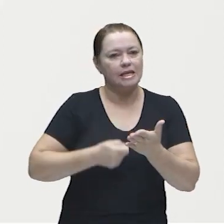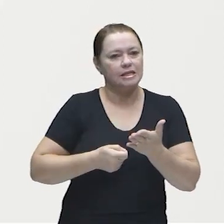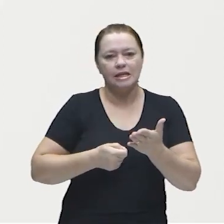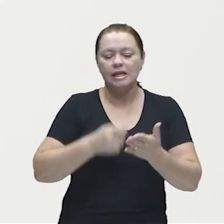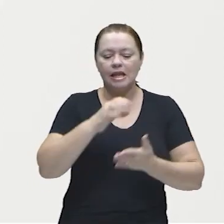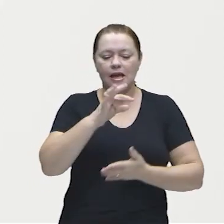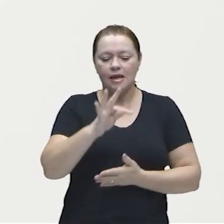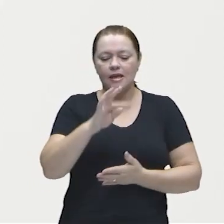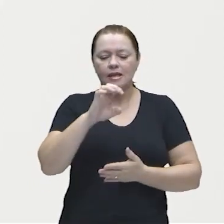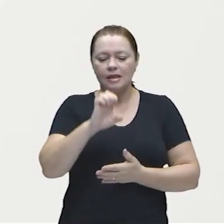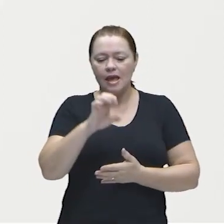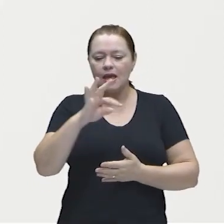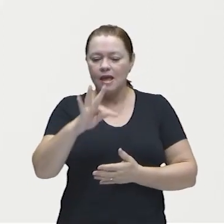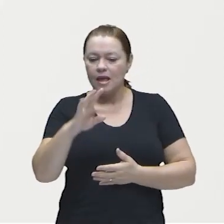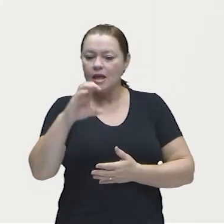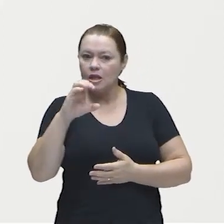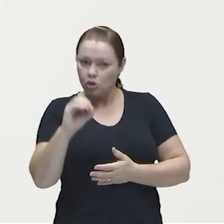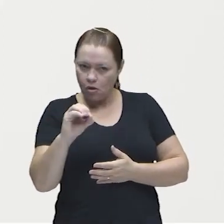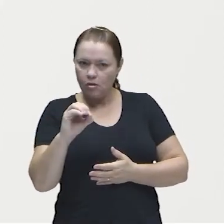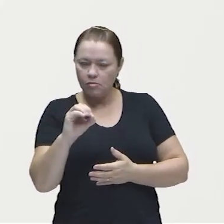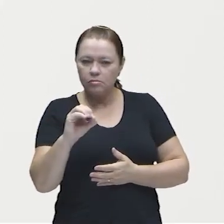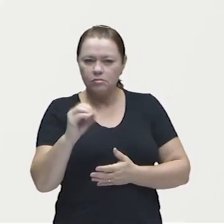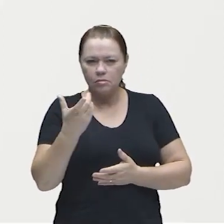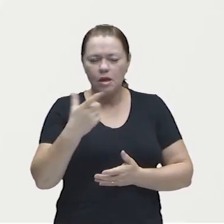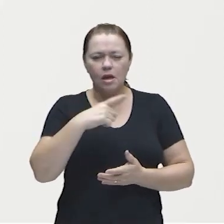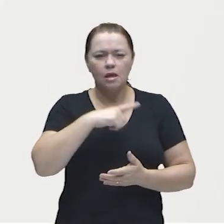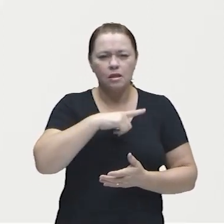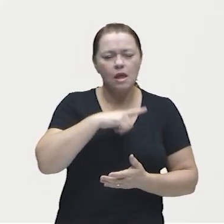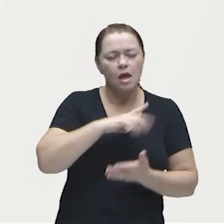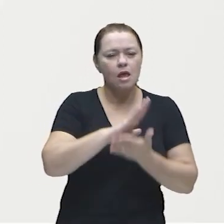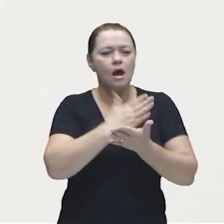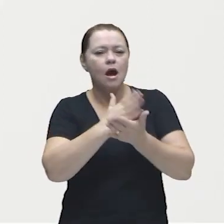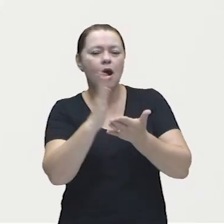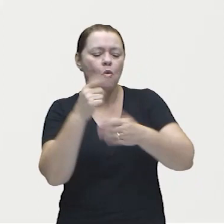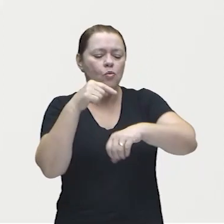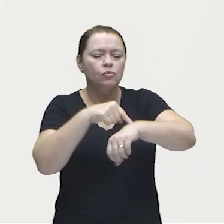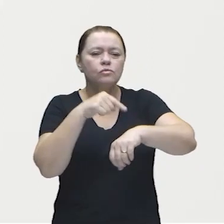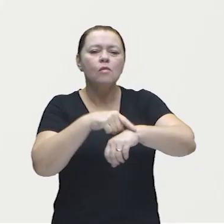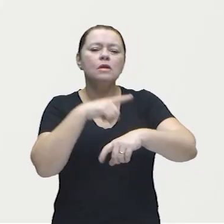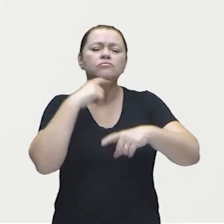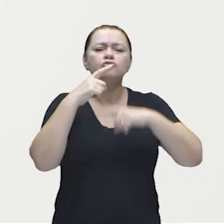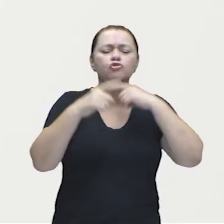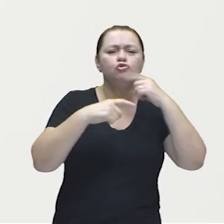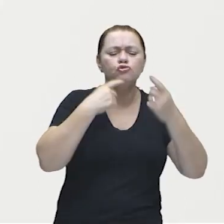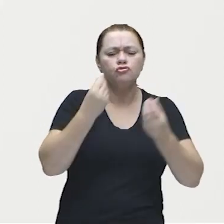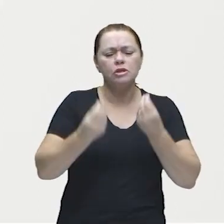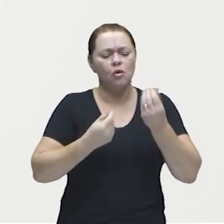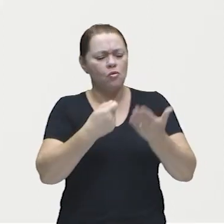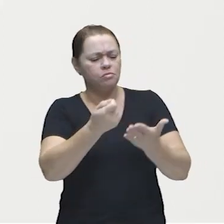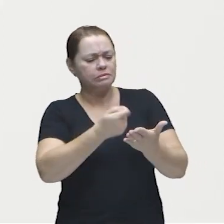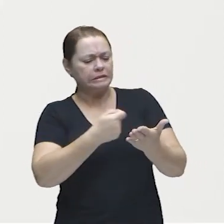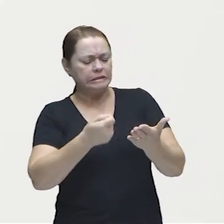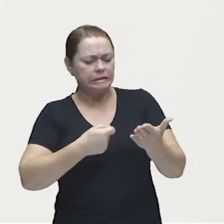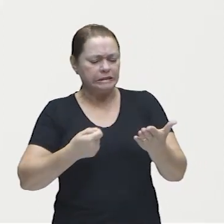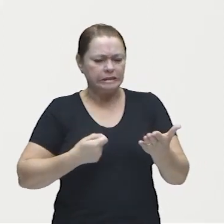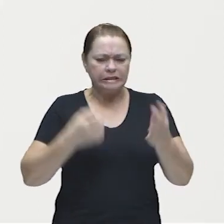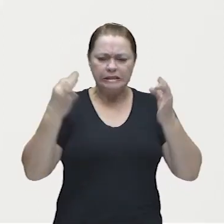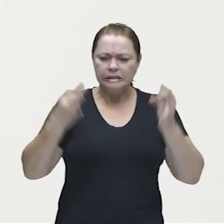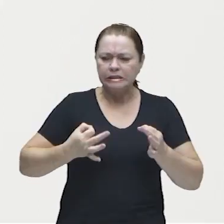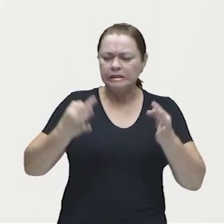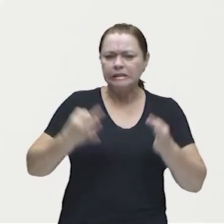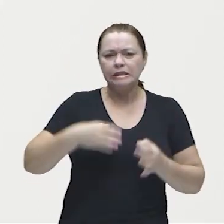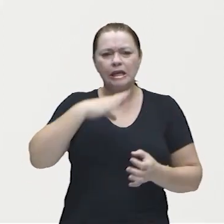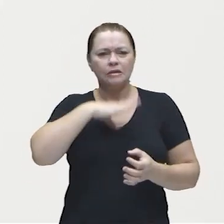razão que às vezes temos algumas dúvidas no momento de escrever corretamente as tantas palavras que existem na nossa